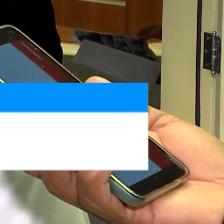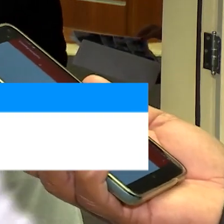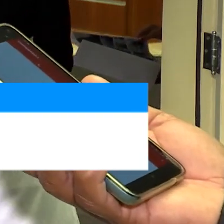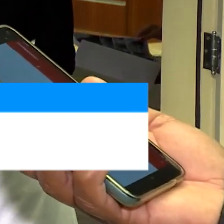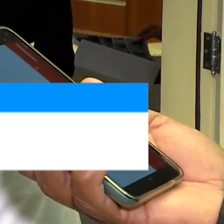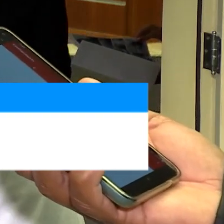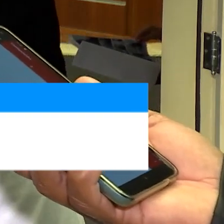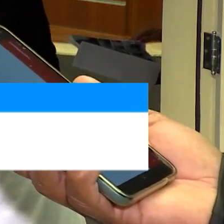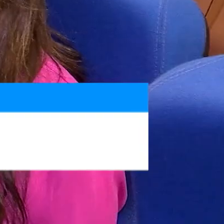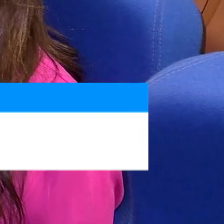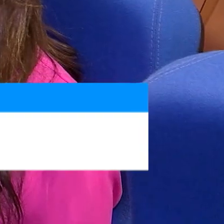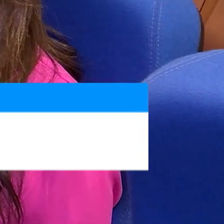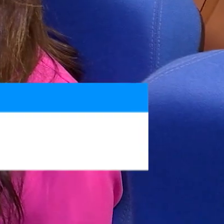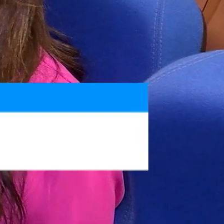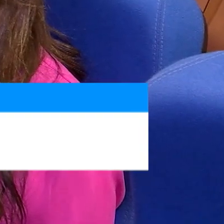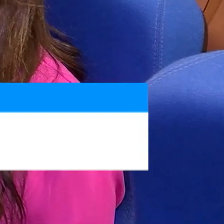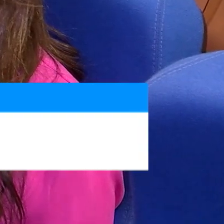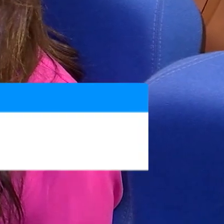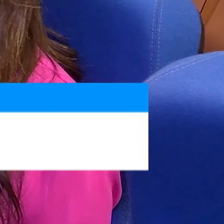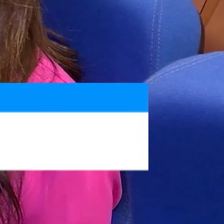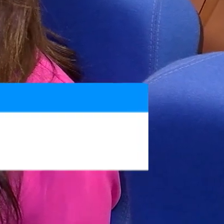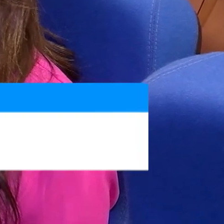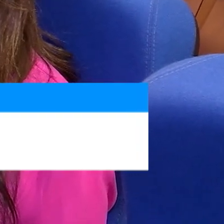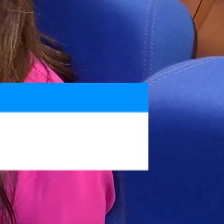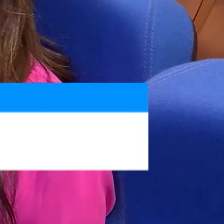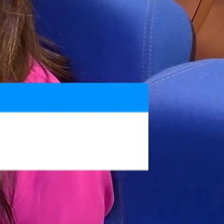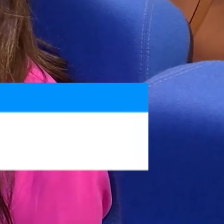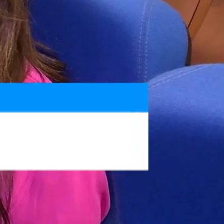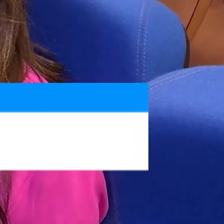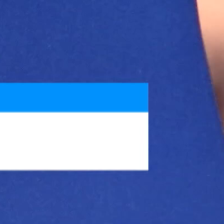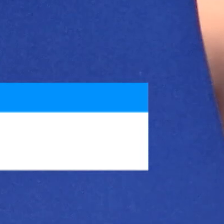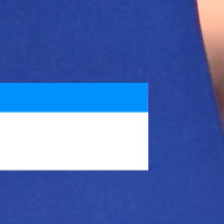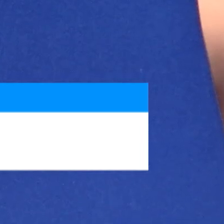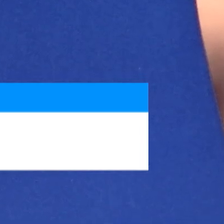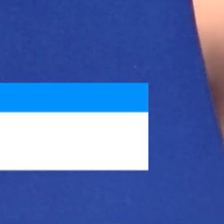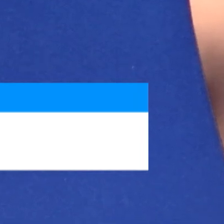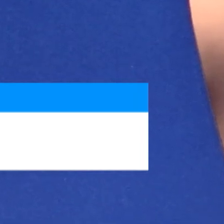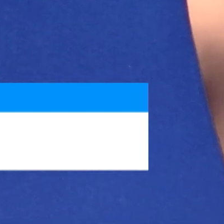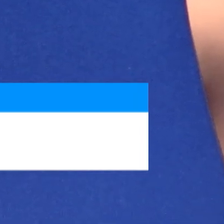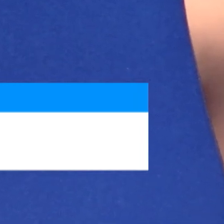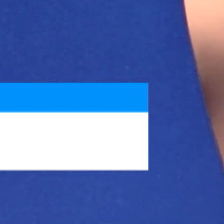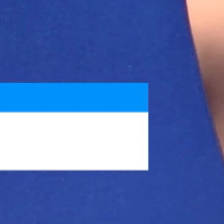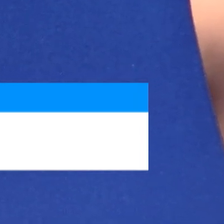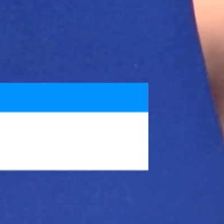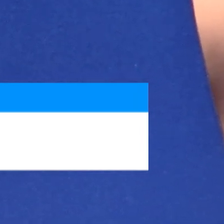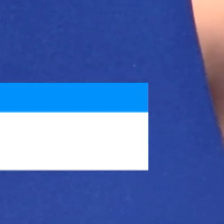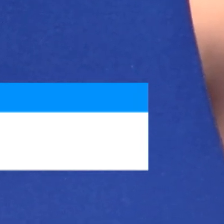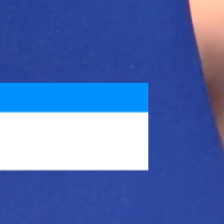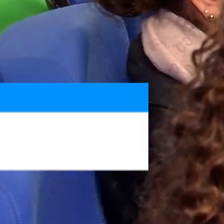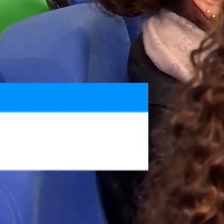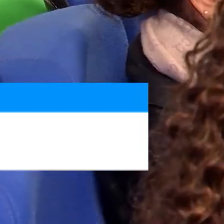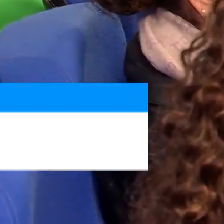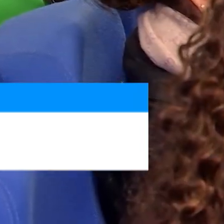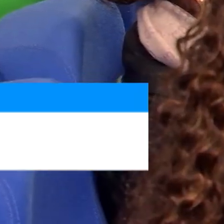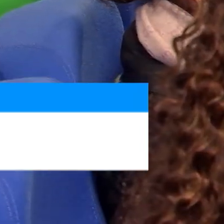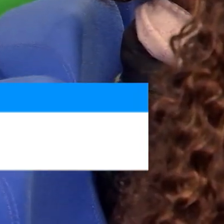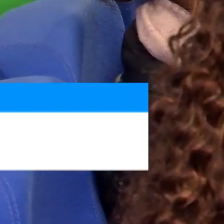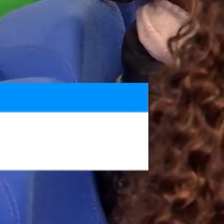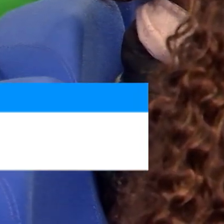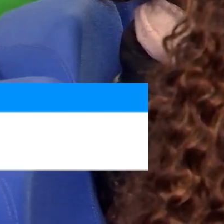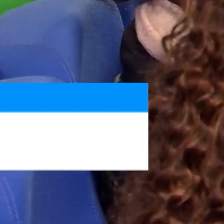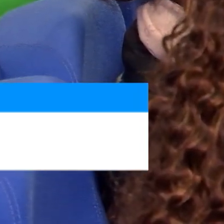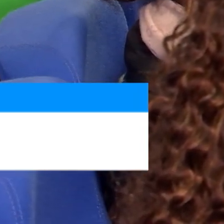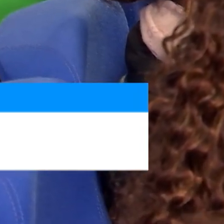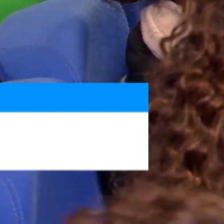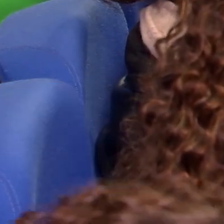mas principalmente dos seus deveres. O encontro da ABEL se estende até o fim da semana e ainda tem em sua programação a eleição para a nova